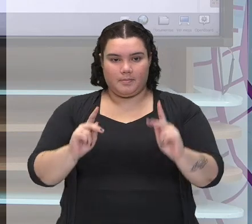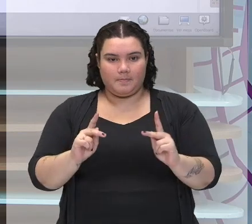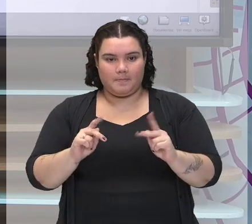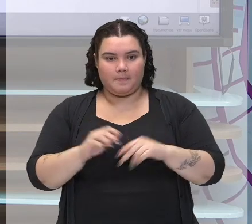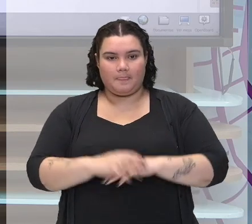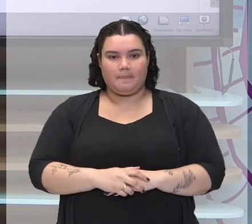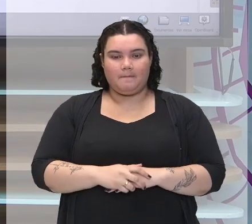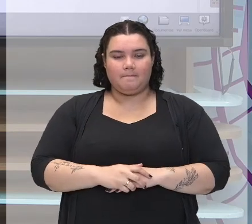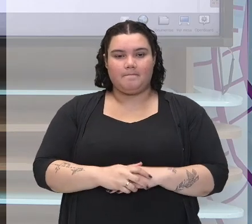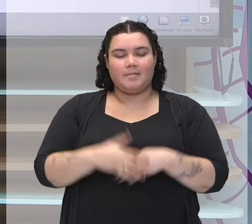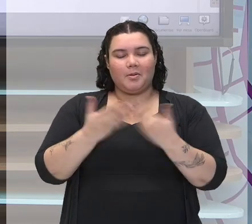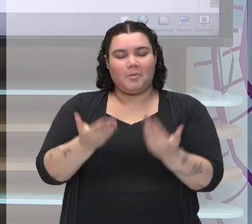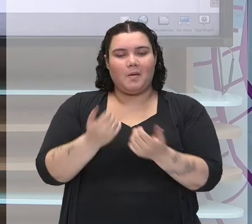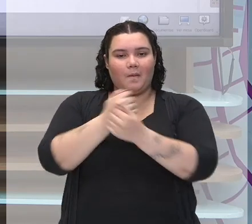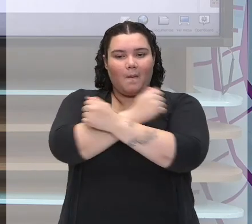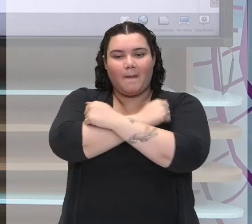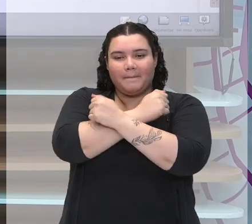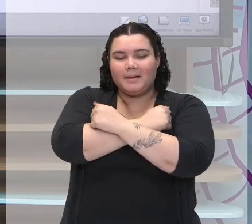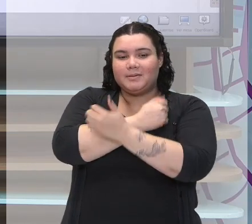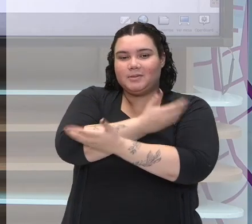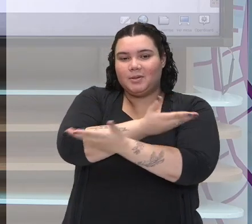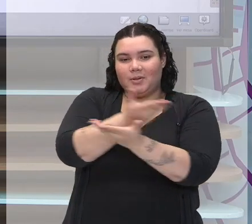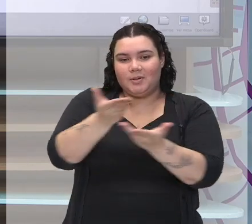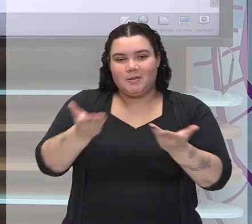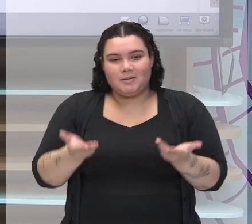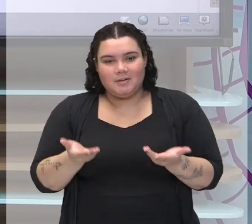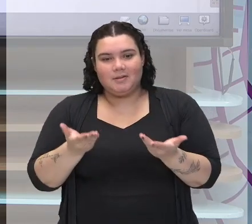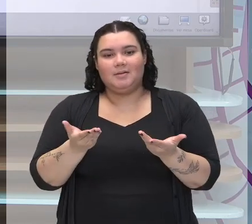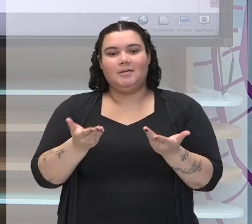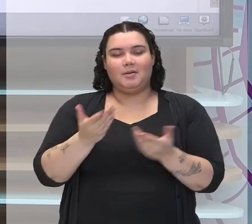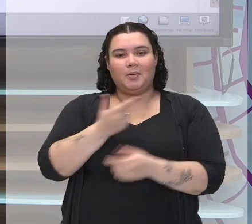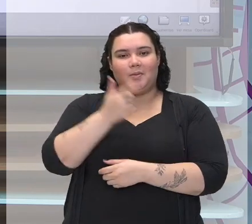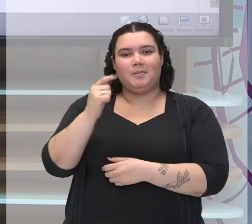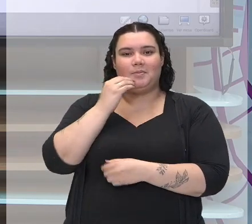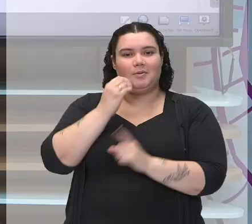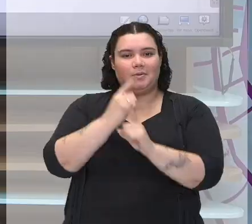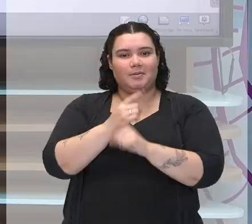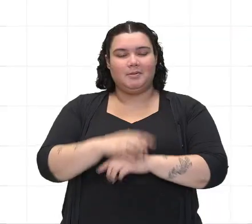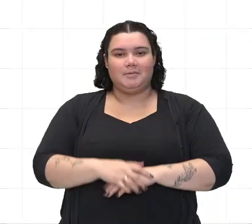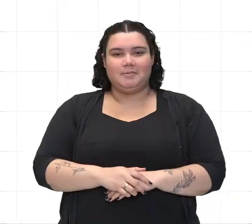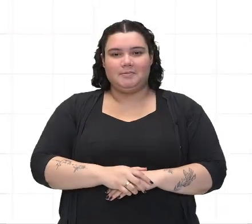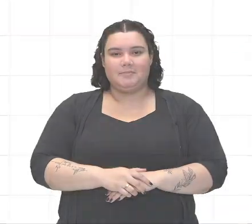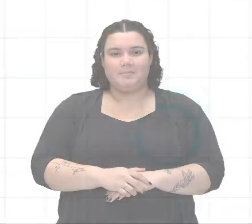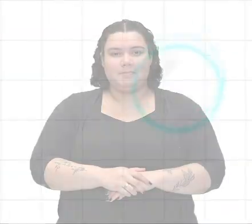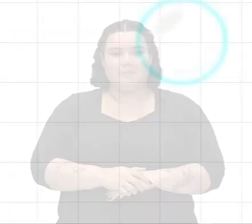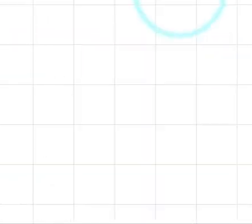Certinho? Então, eu deixo aí um forte abraço a todos e até a próxima.